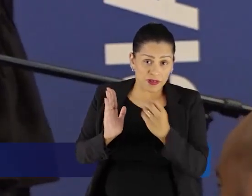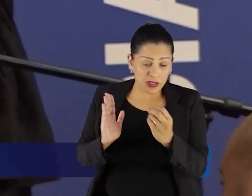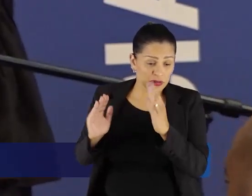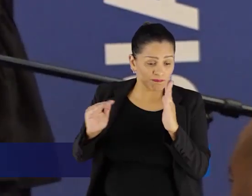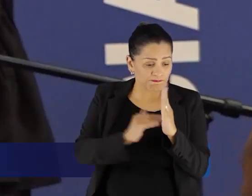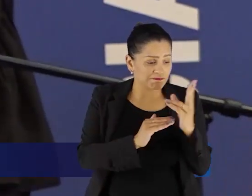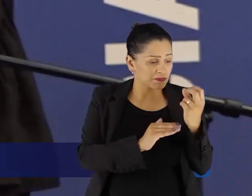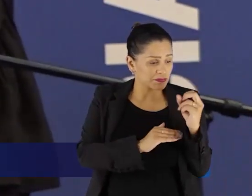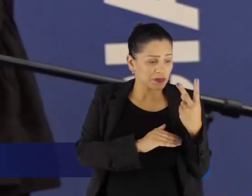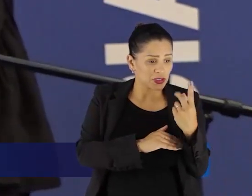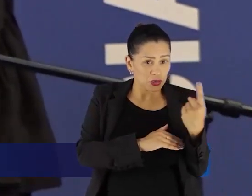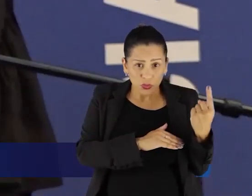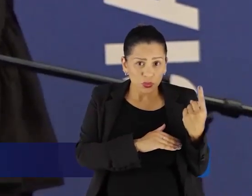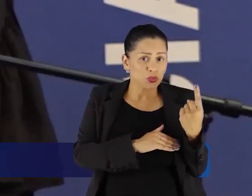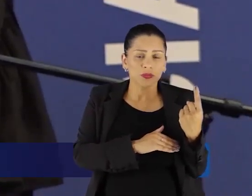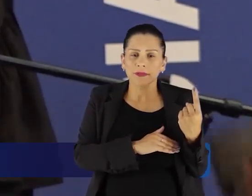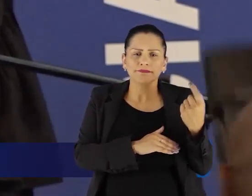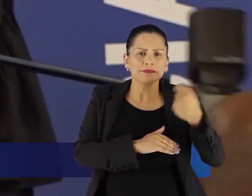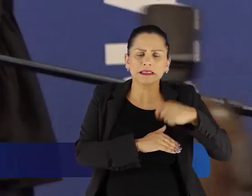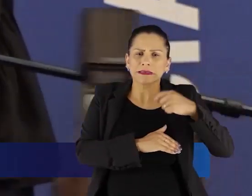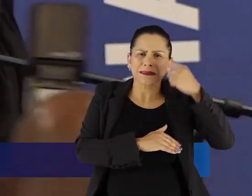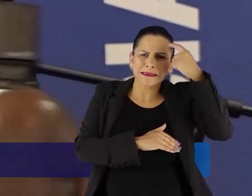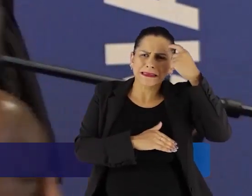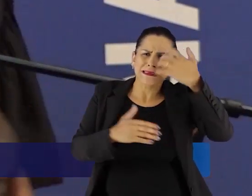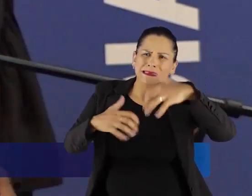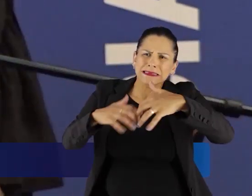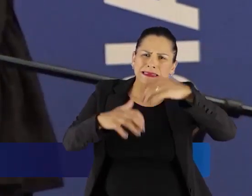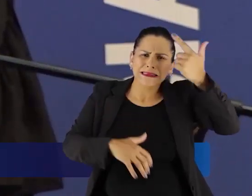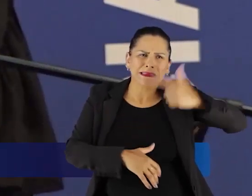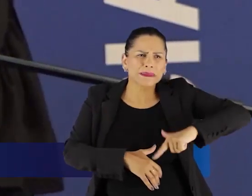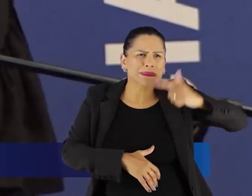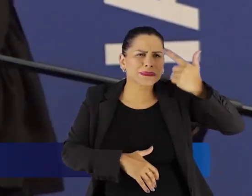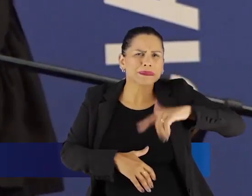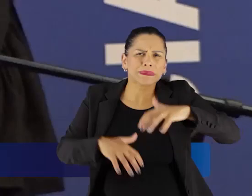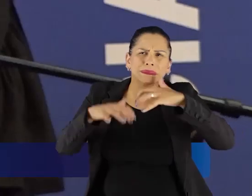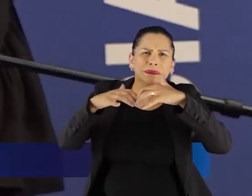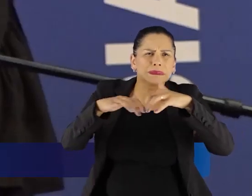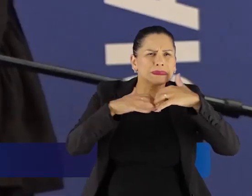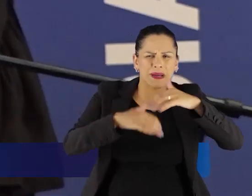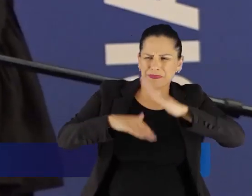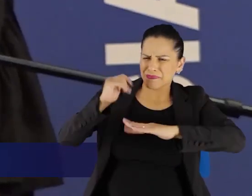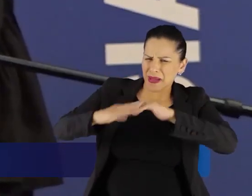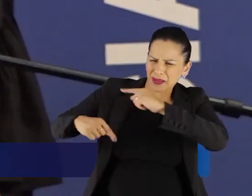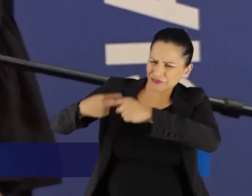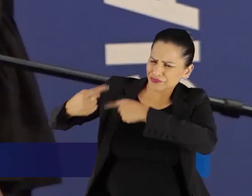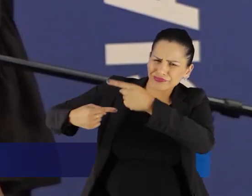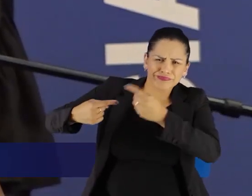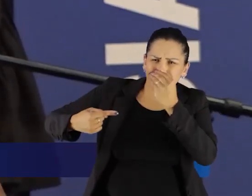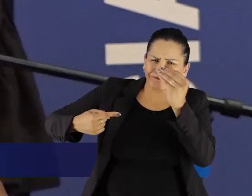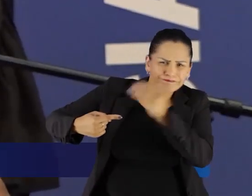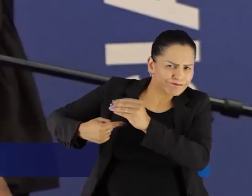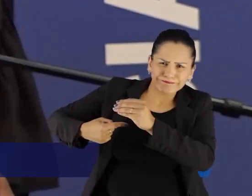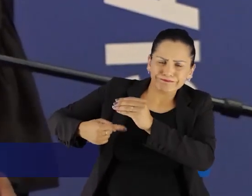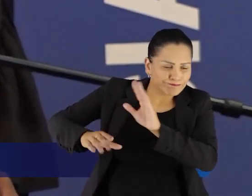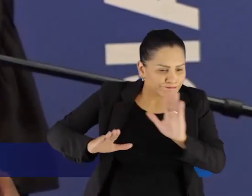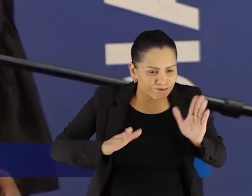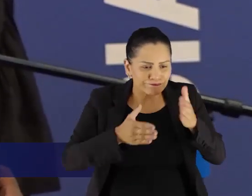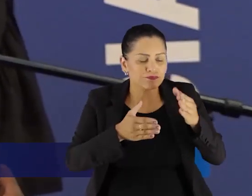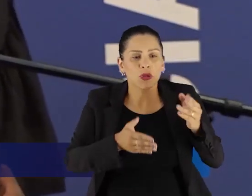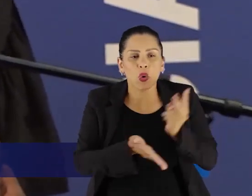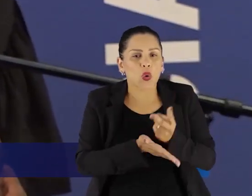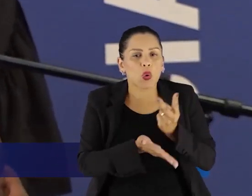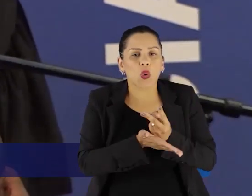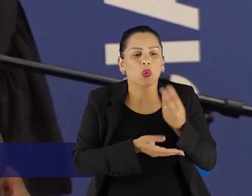exigiu repensar que pensar profundo das regras e práticas tradicionais a fim de conciliar a